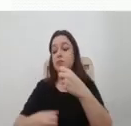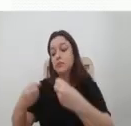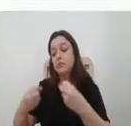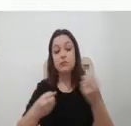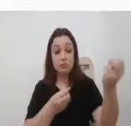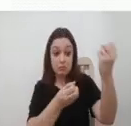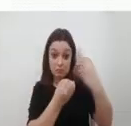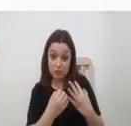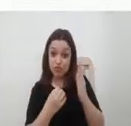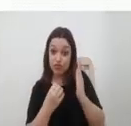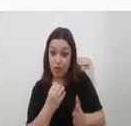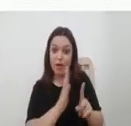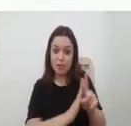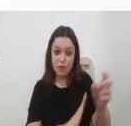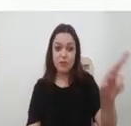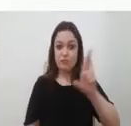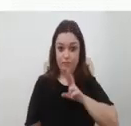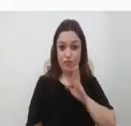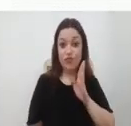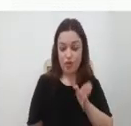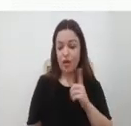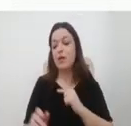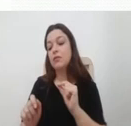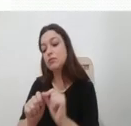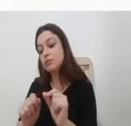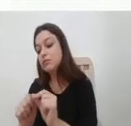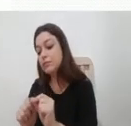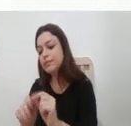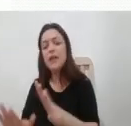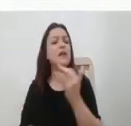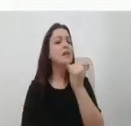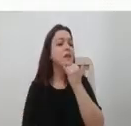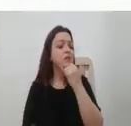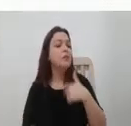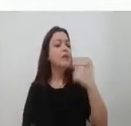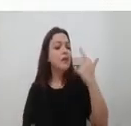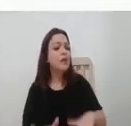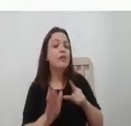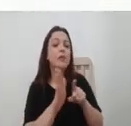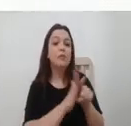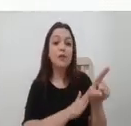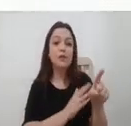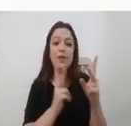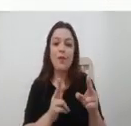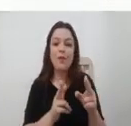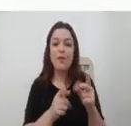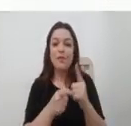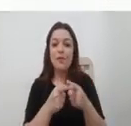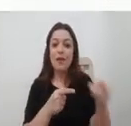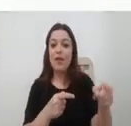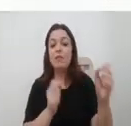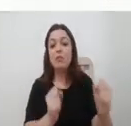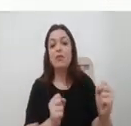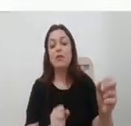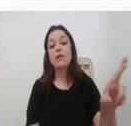repetir a história, porque às vezes a pessoa pode mudar um pouco a história, então a gente já pode ficar um pouco mais